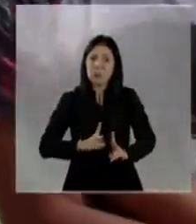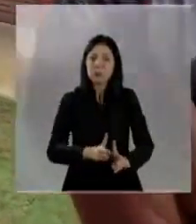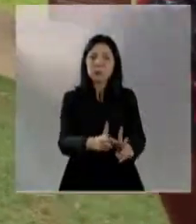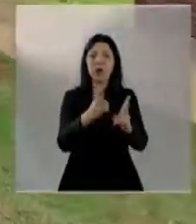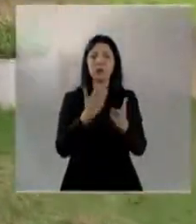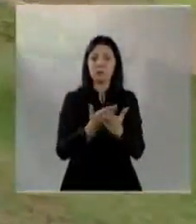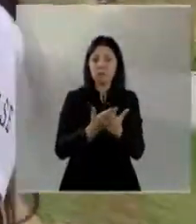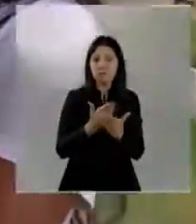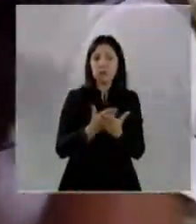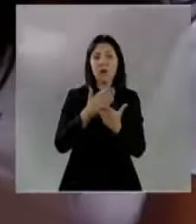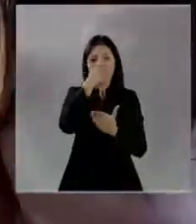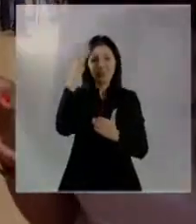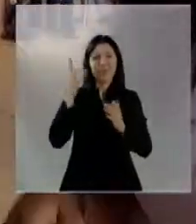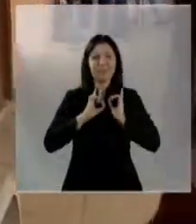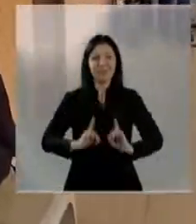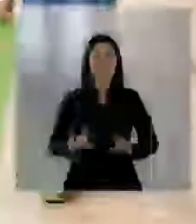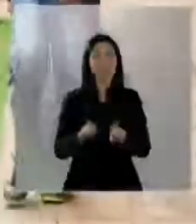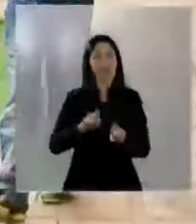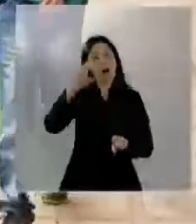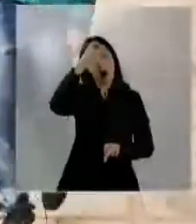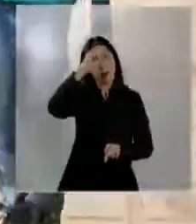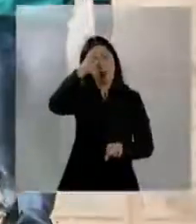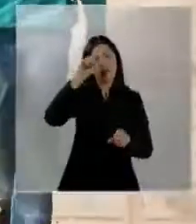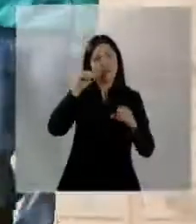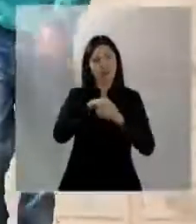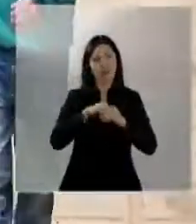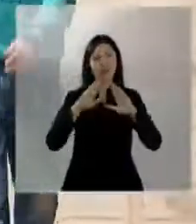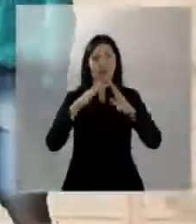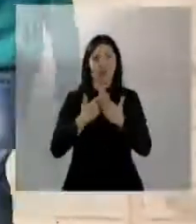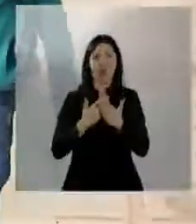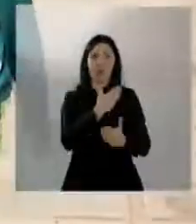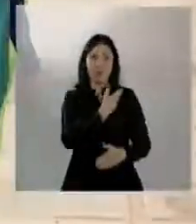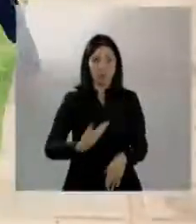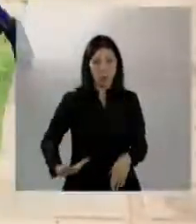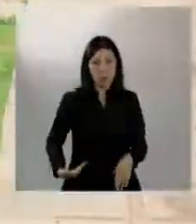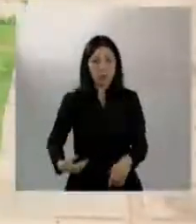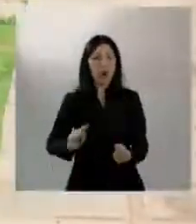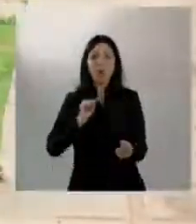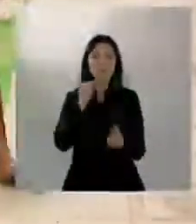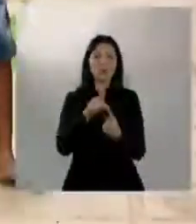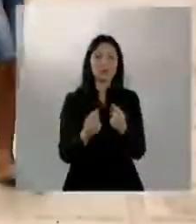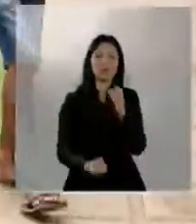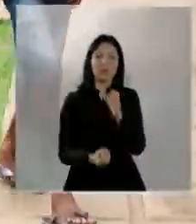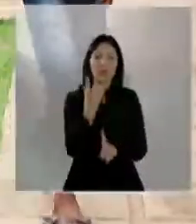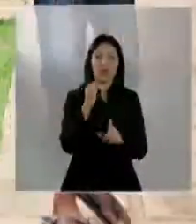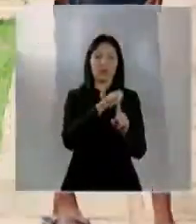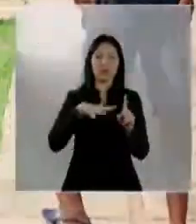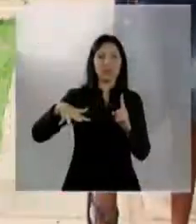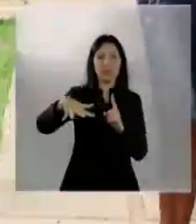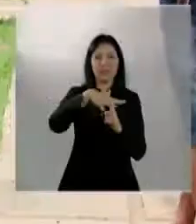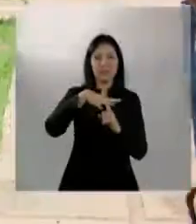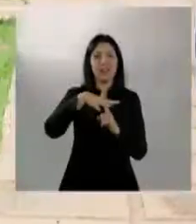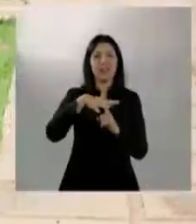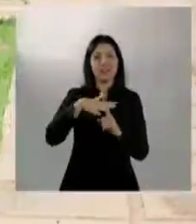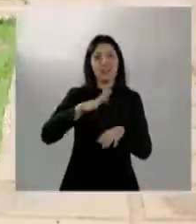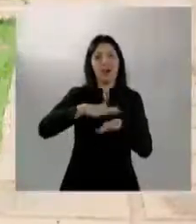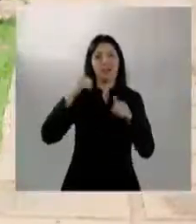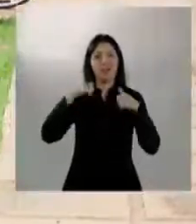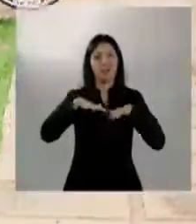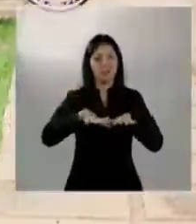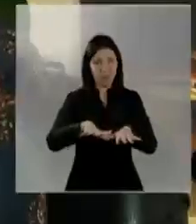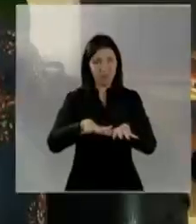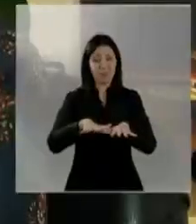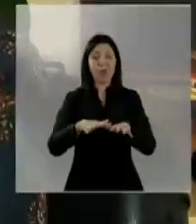e o aprendizado do estudante com deficiência no sistema de ensino. Tudo isso para criar um mundo mais